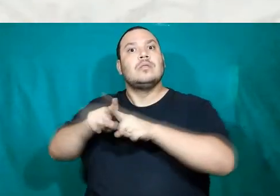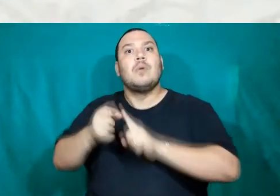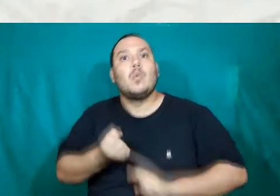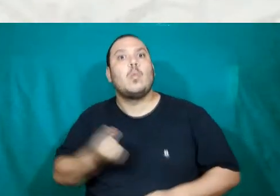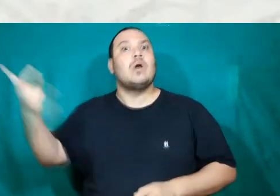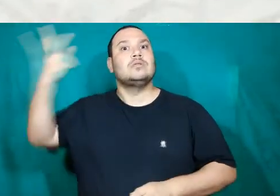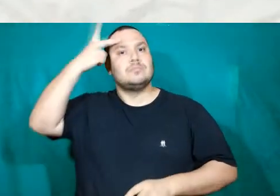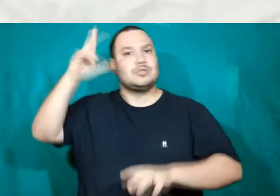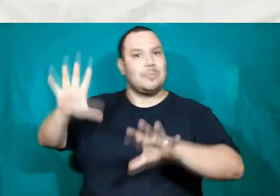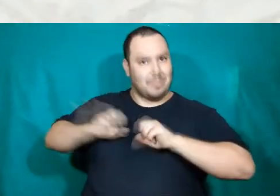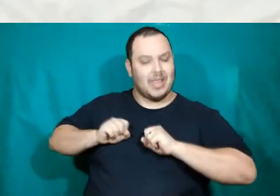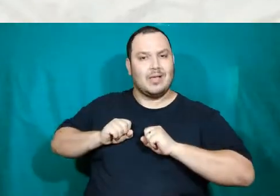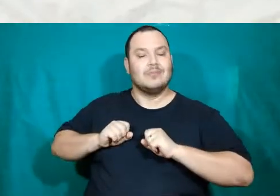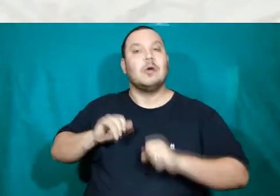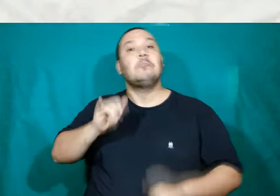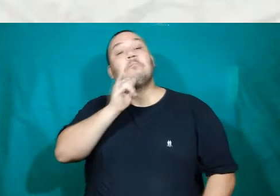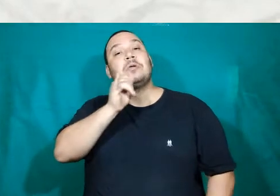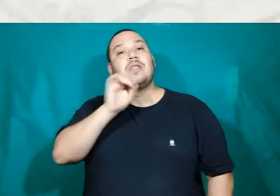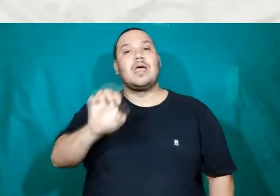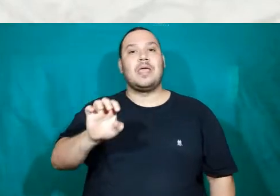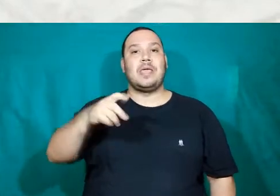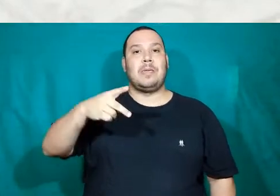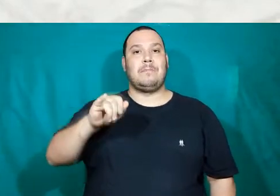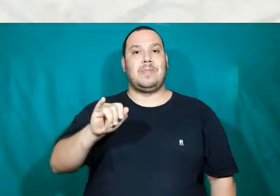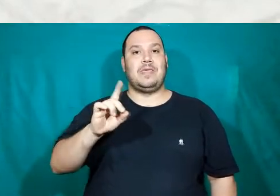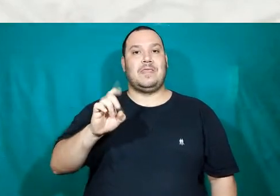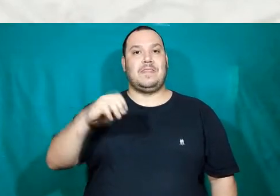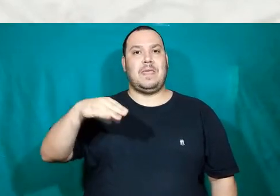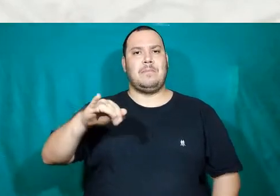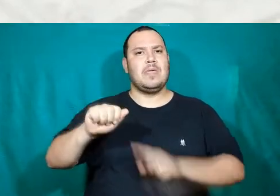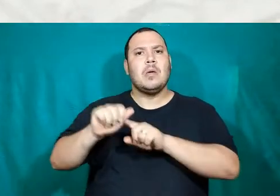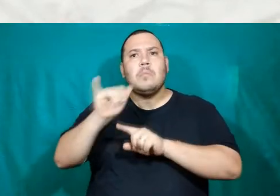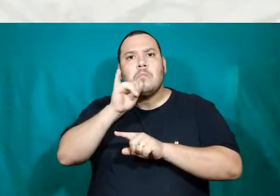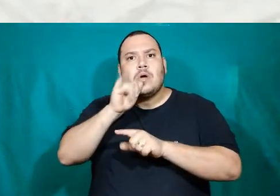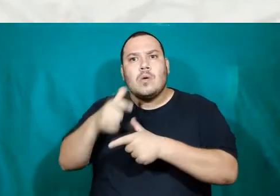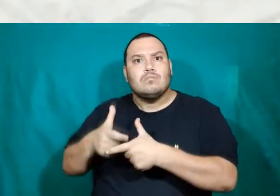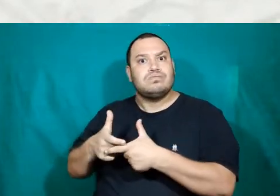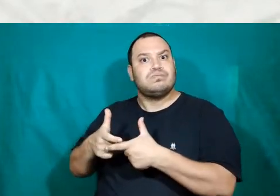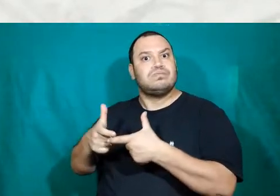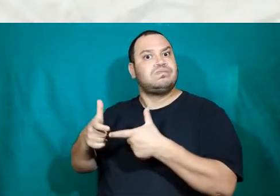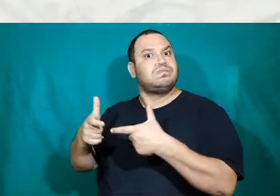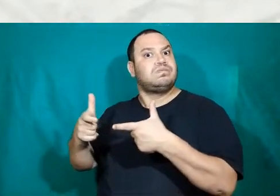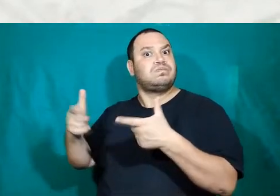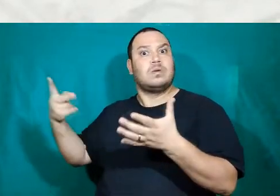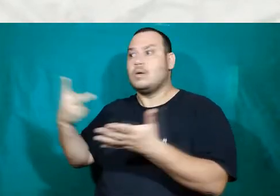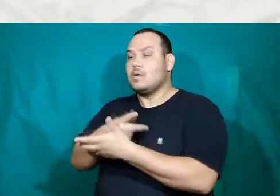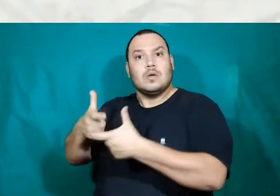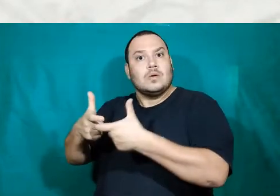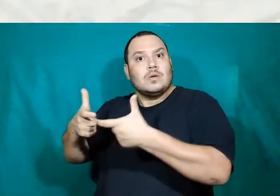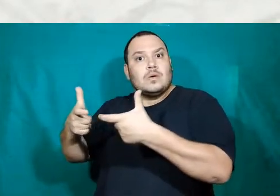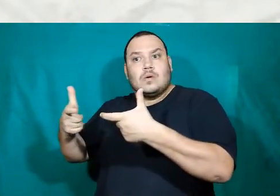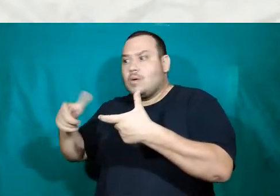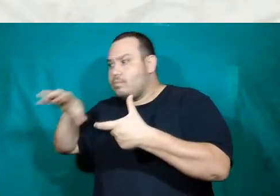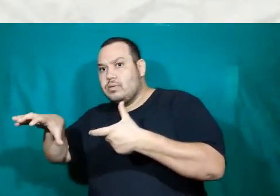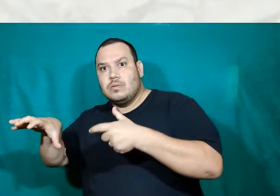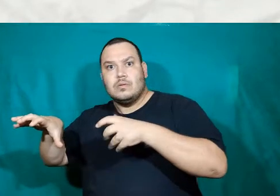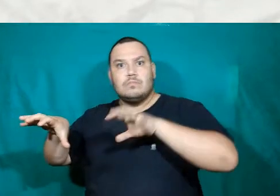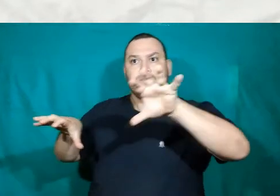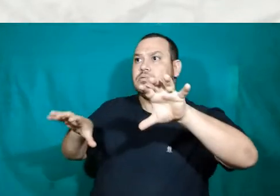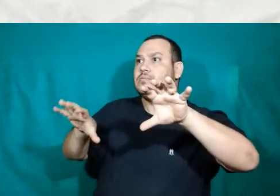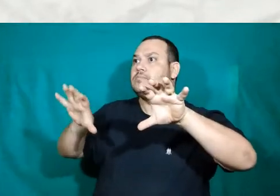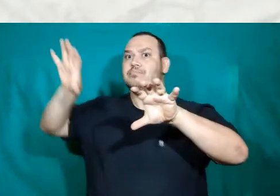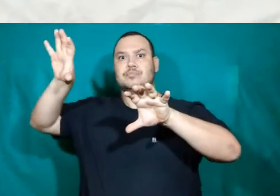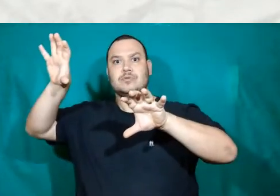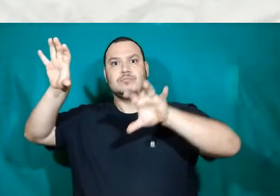é quando acontece um número excessivo e não esperado de caso de uma doença em várias regiões, como o Brasil está enfrentando agora com o